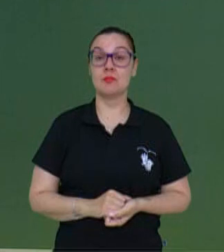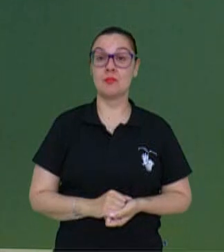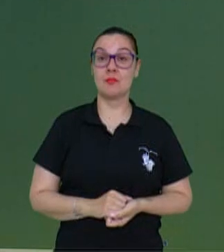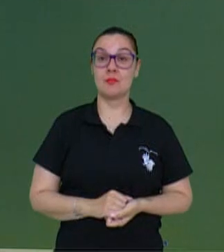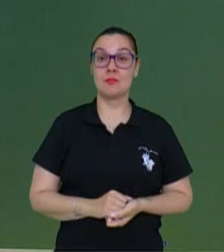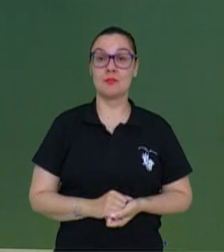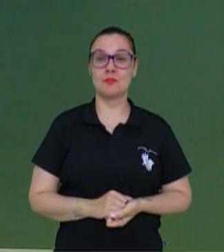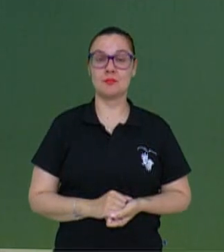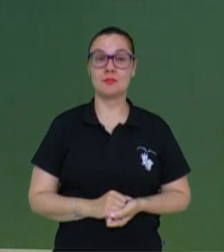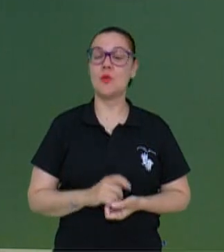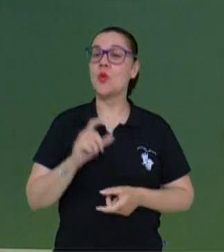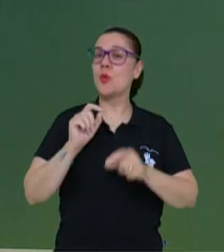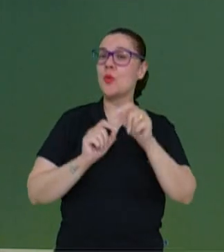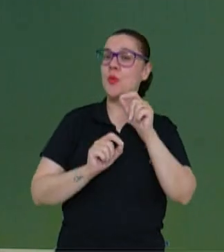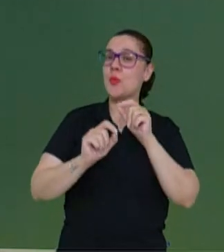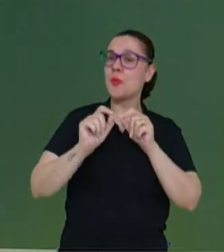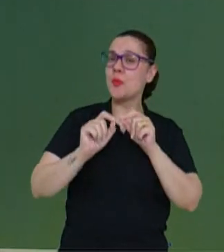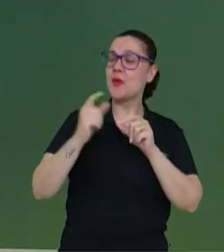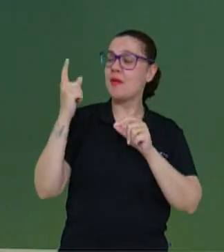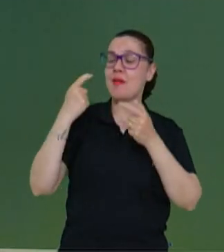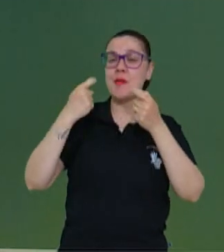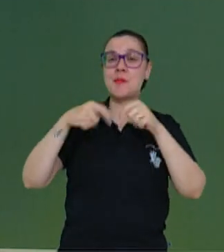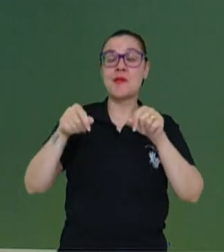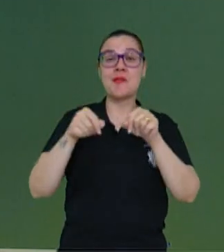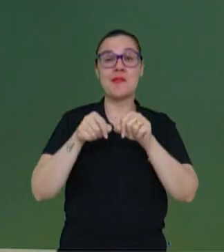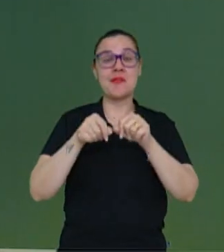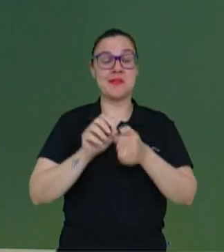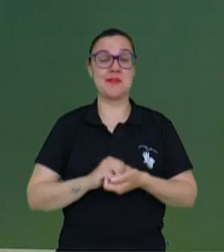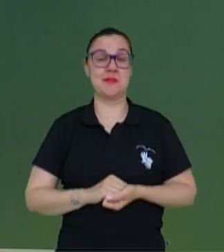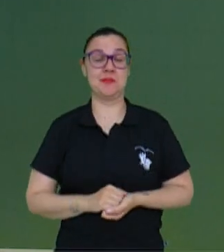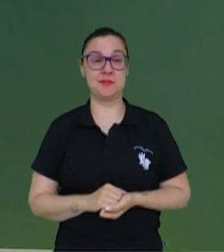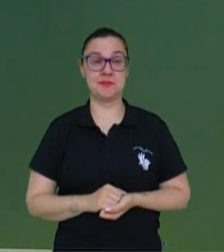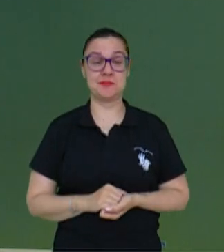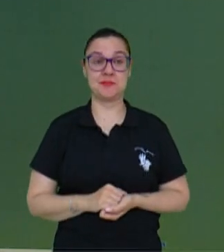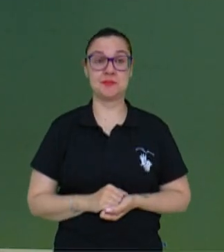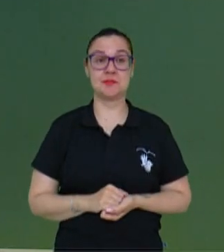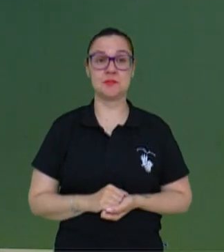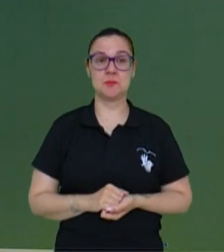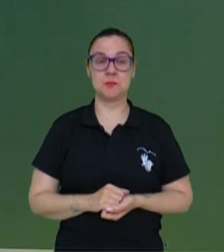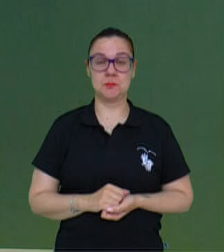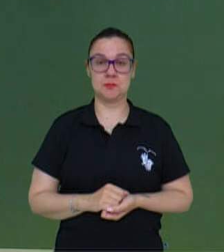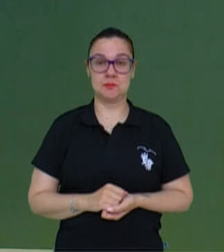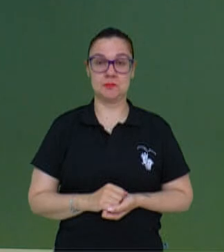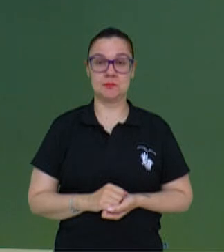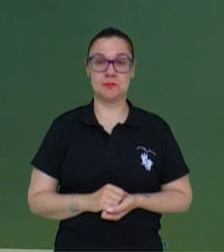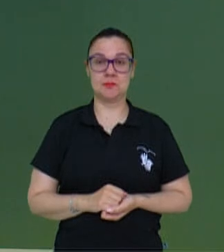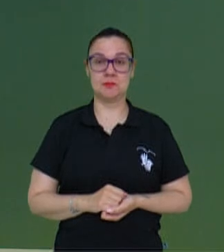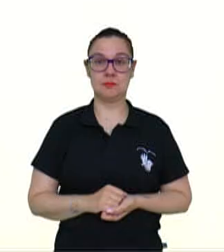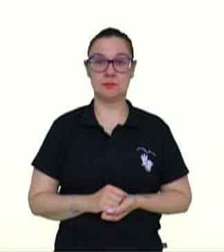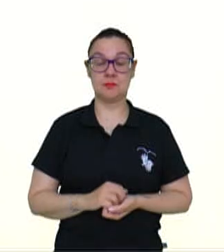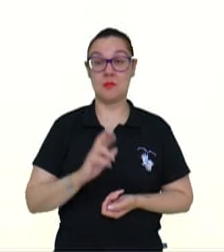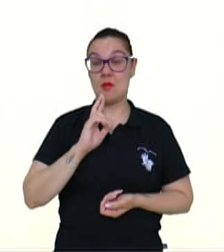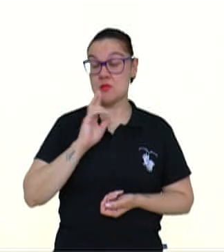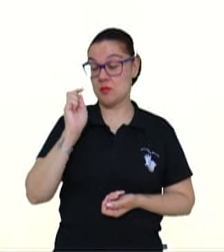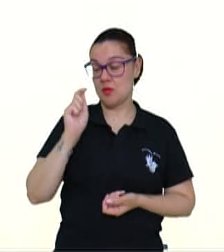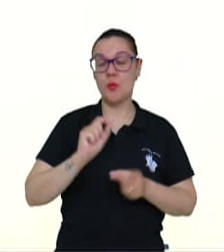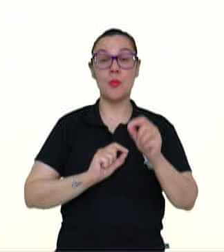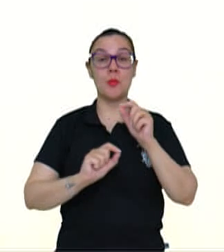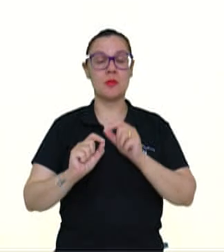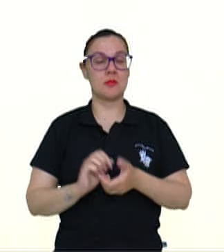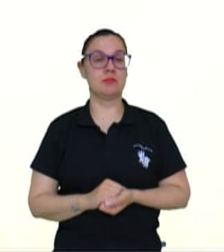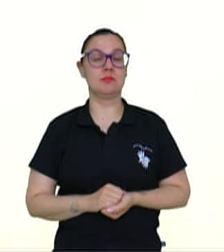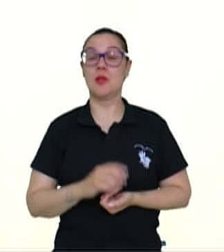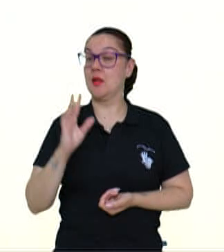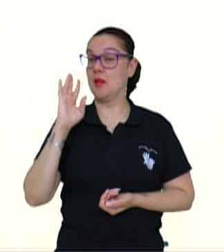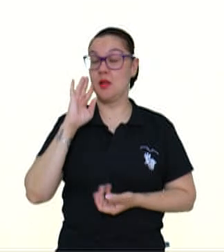A ver, então, né, o que é que ele tinha que fazer, na verdade? Então, a resposta possível é que ele